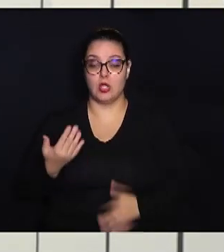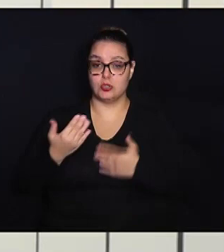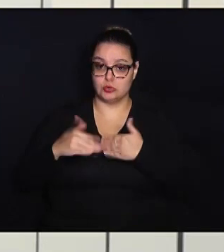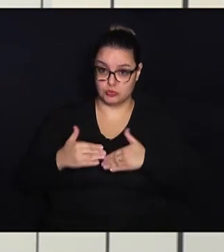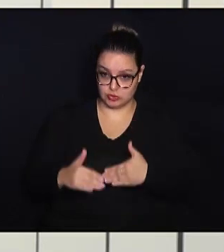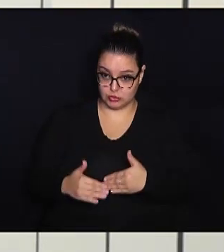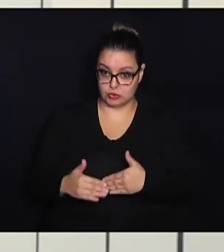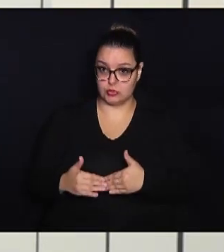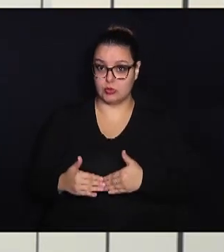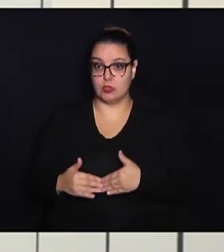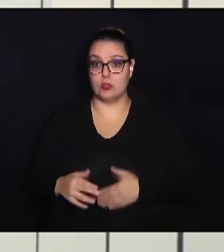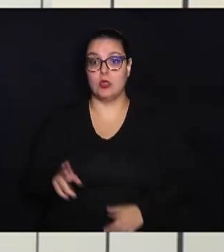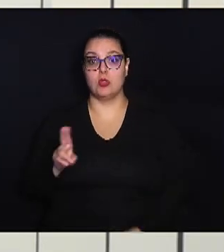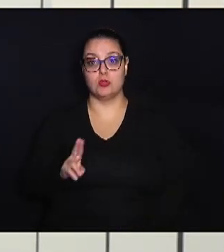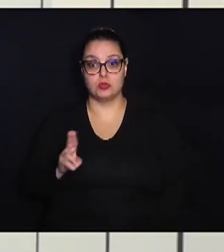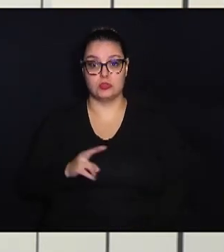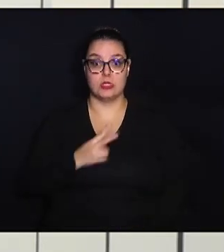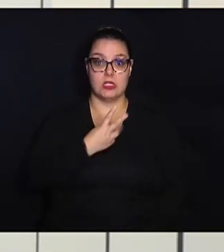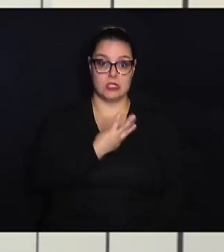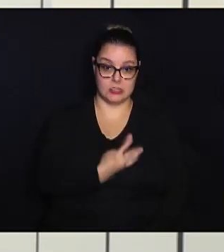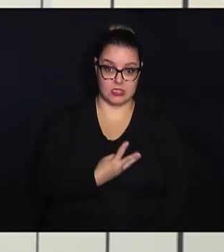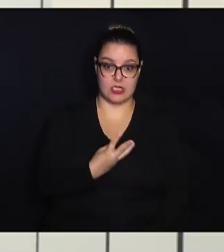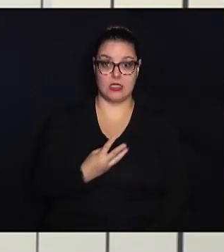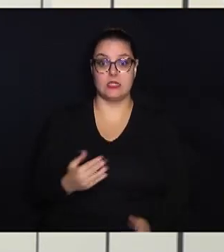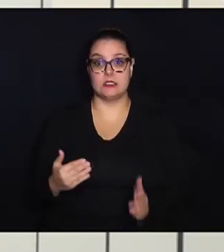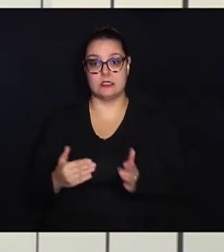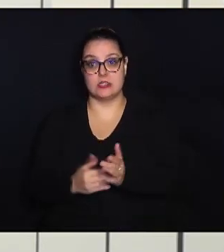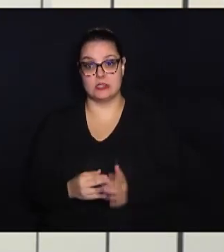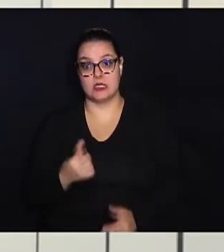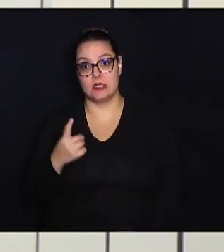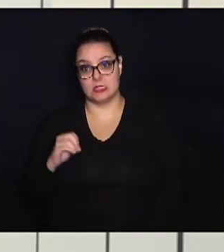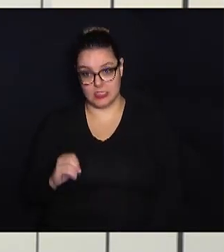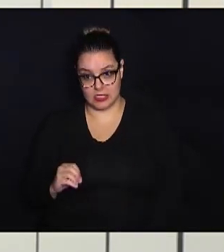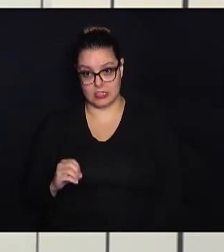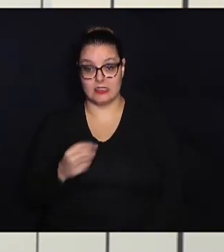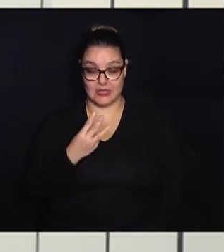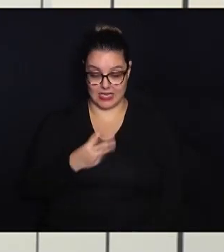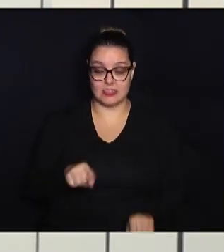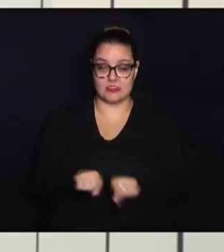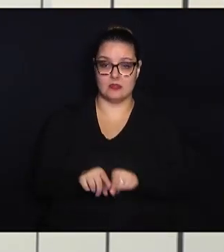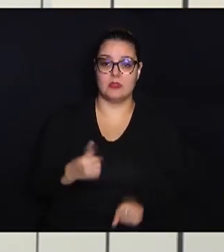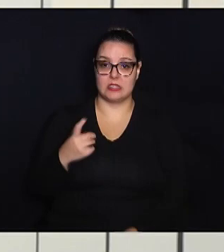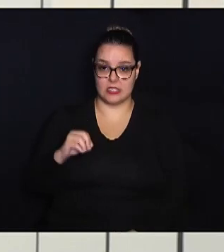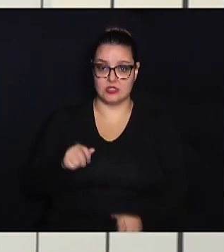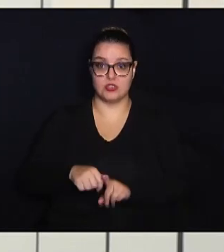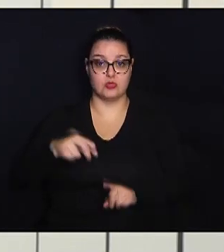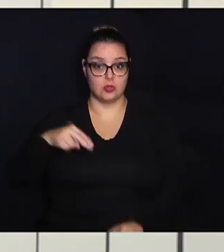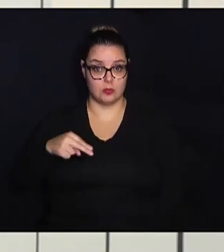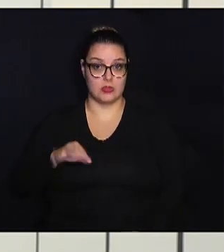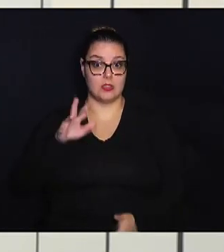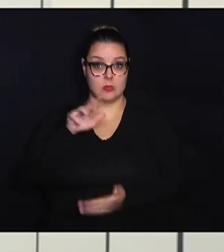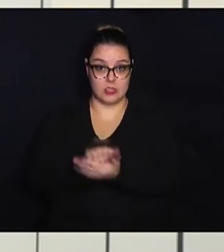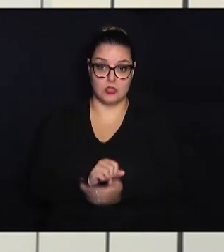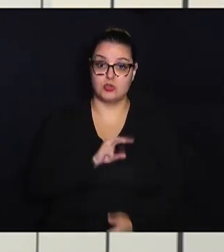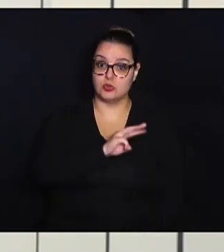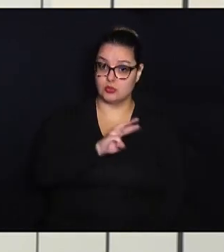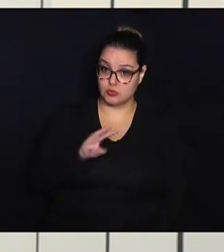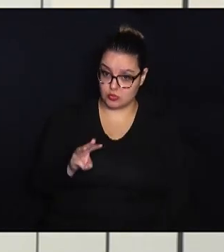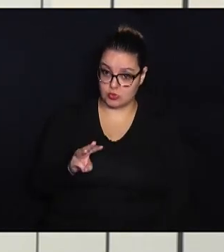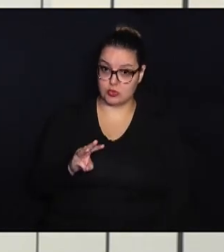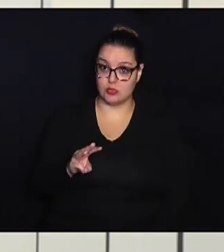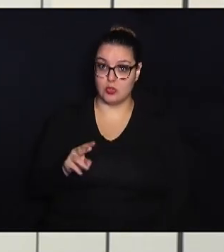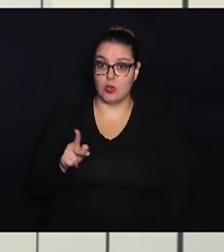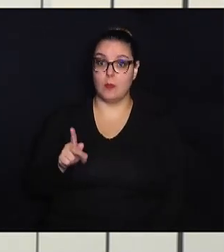serão aplicadas nos dias 3 e 10 de novembro para se inscrever os estudantes devem acessar a página do